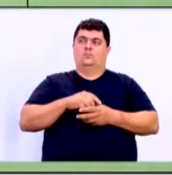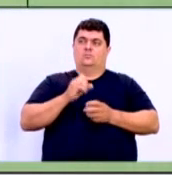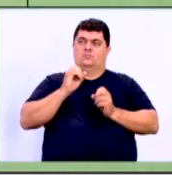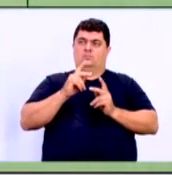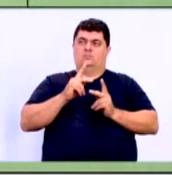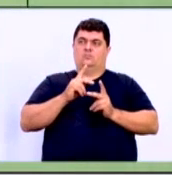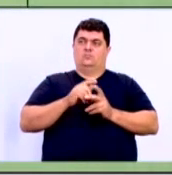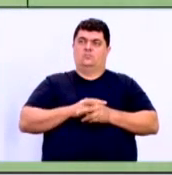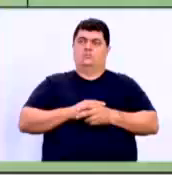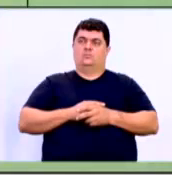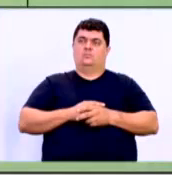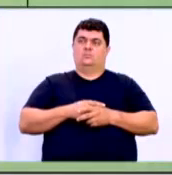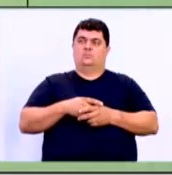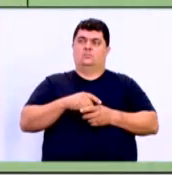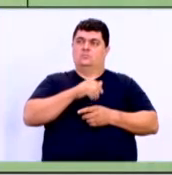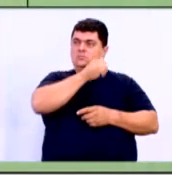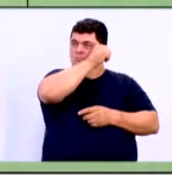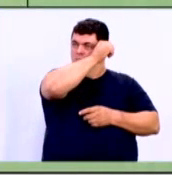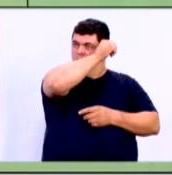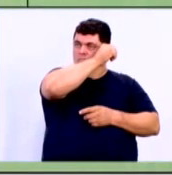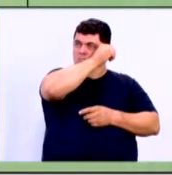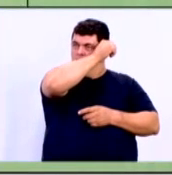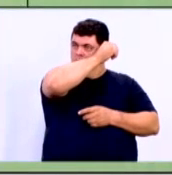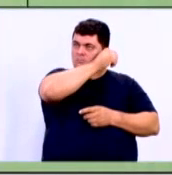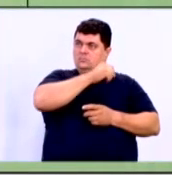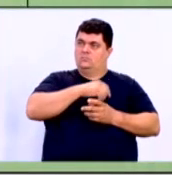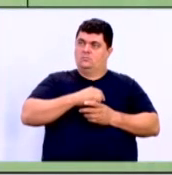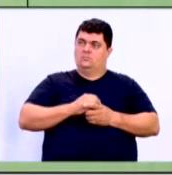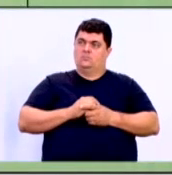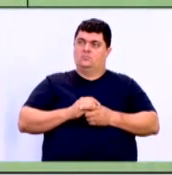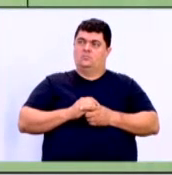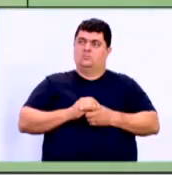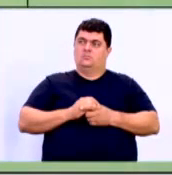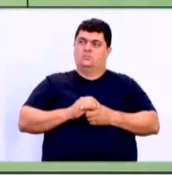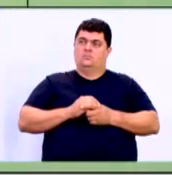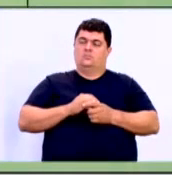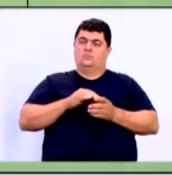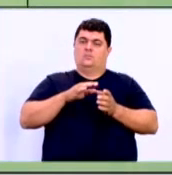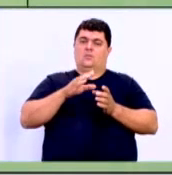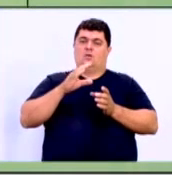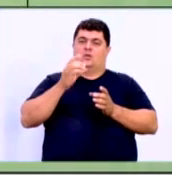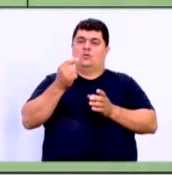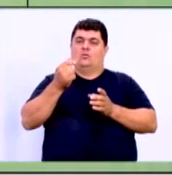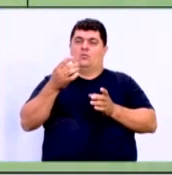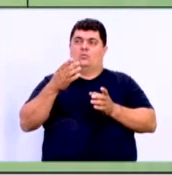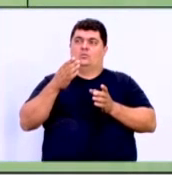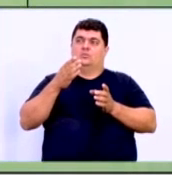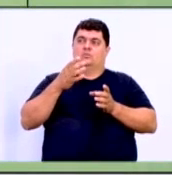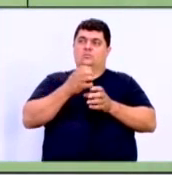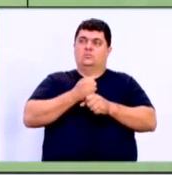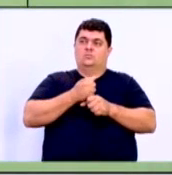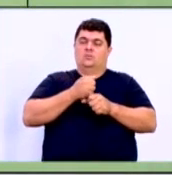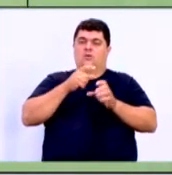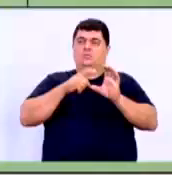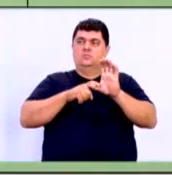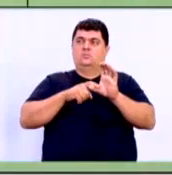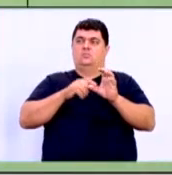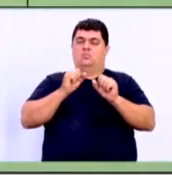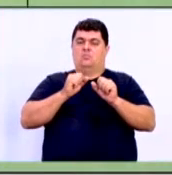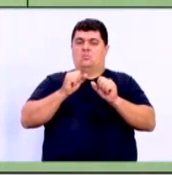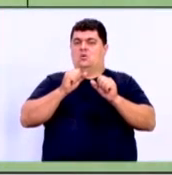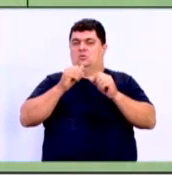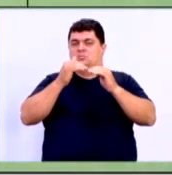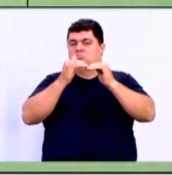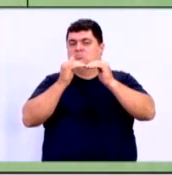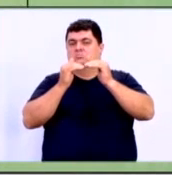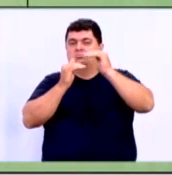certo? E aqui embaixo? Aqui embaixo é tanto os custos e as despesas fixas. Poderíamos botar